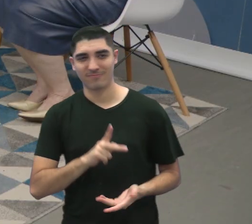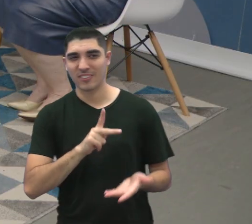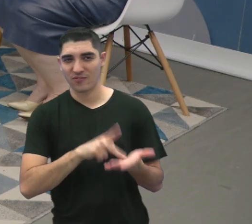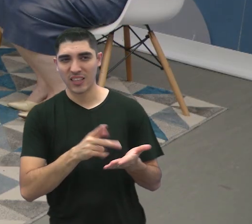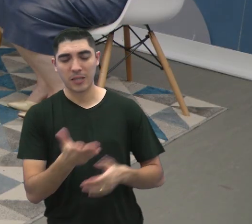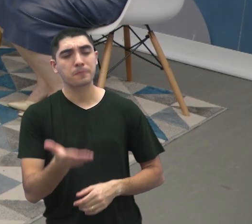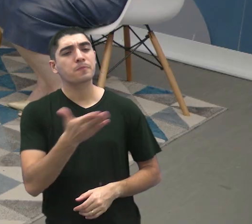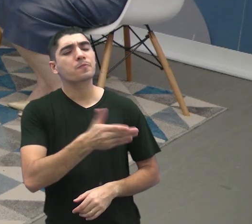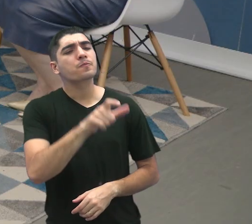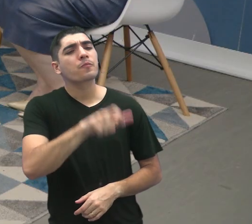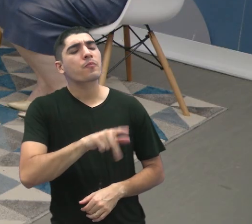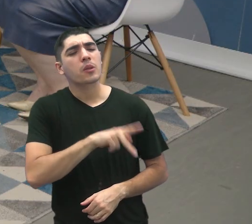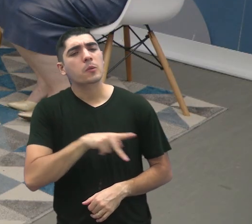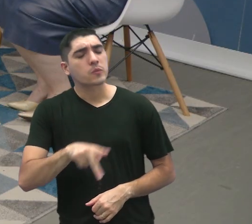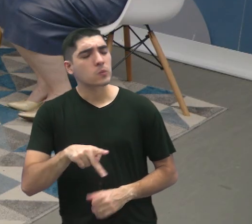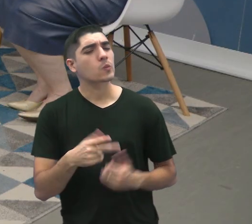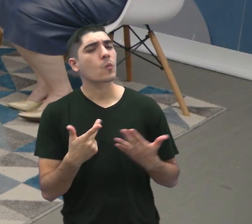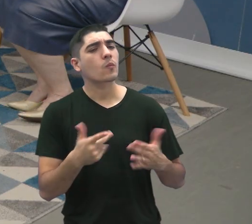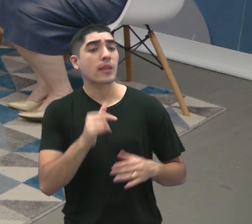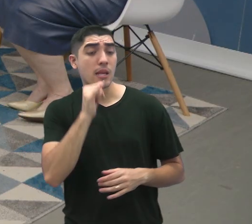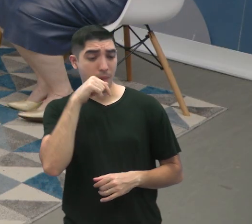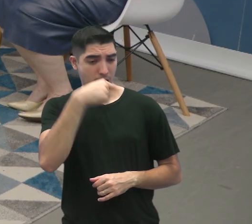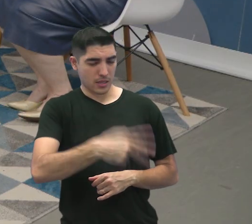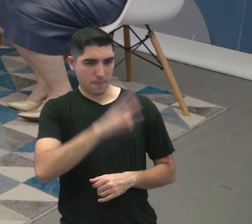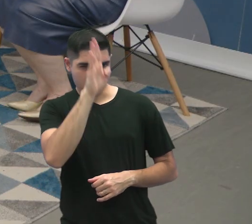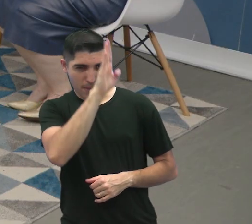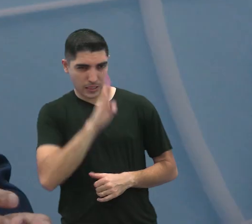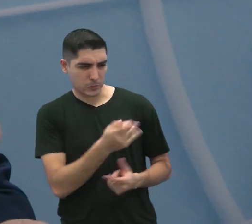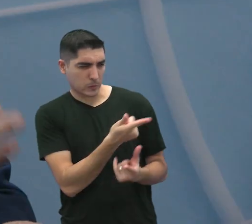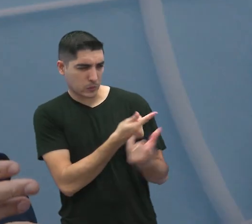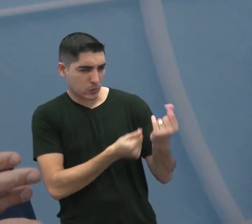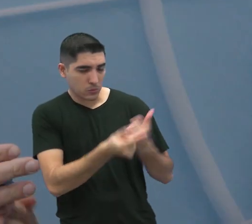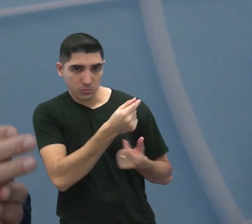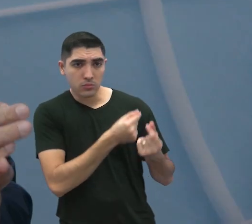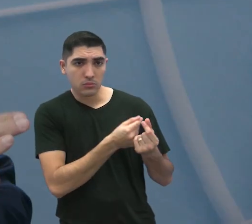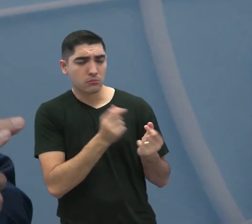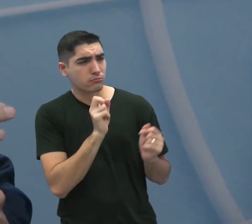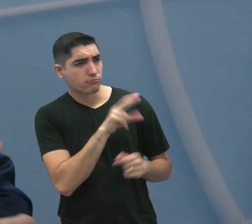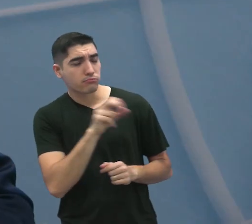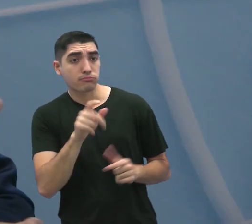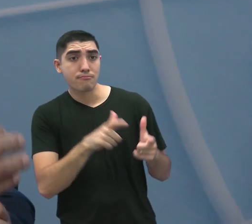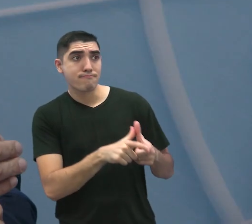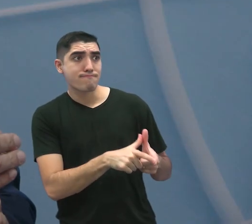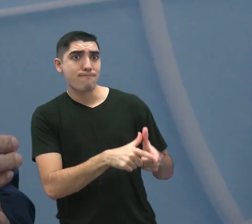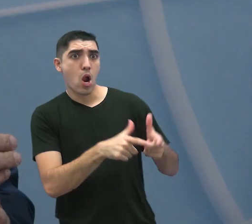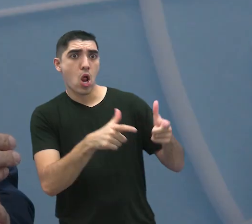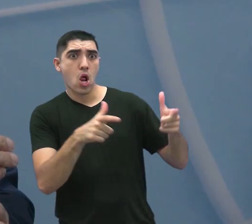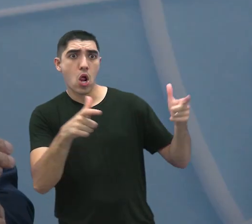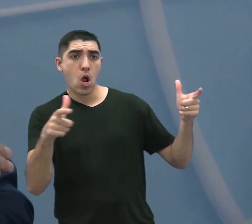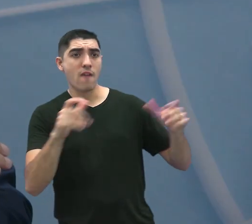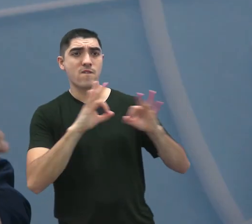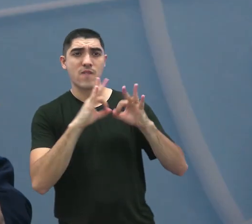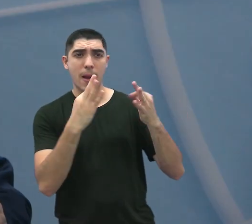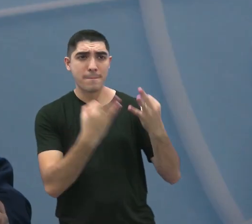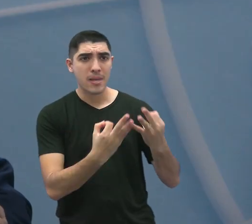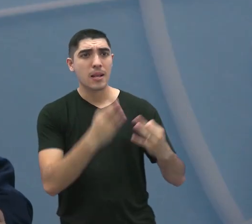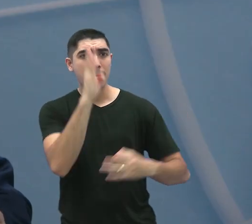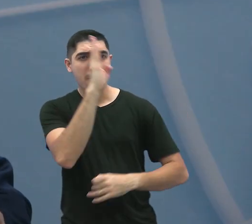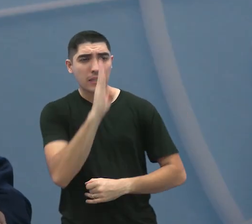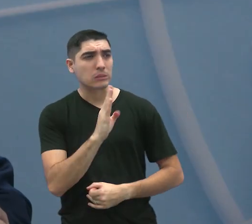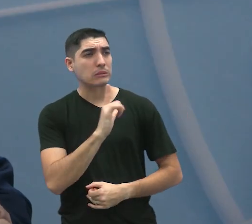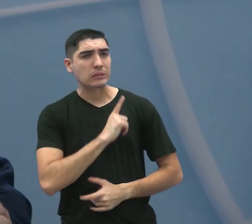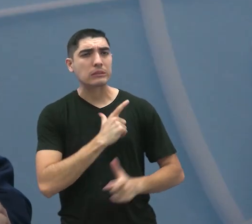Laureano, quando olhamos para a economia do país, né, o alto nível de endividamento das famílias